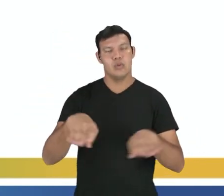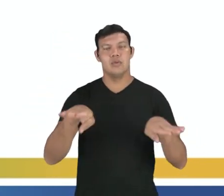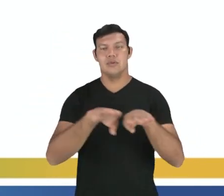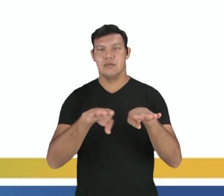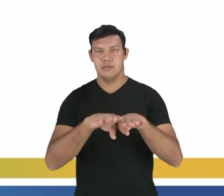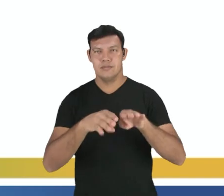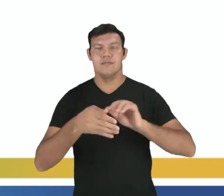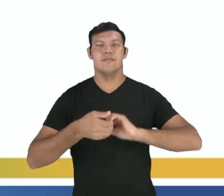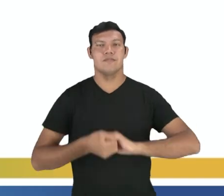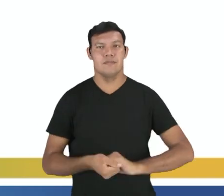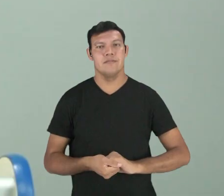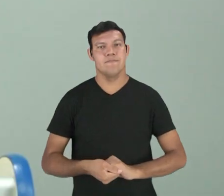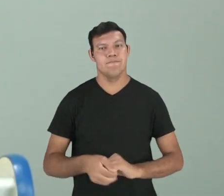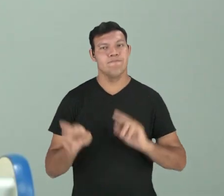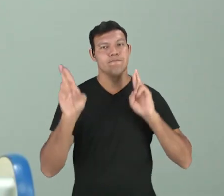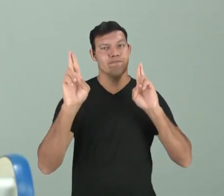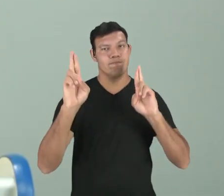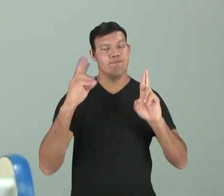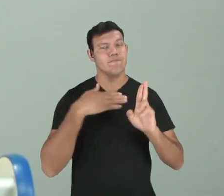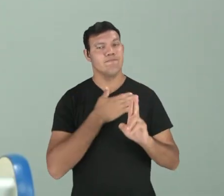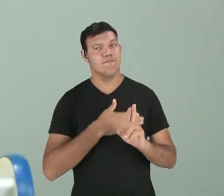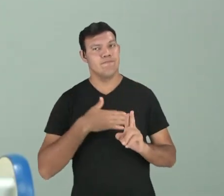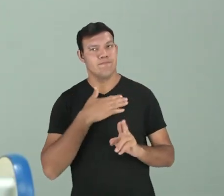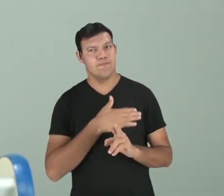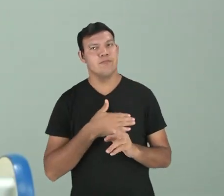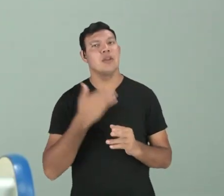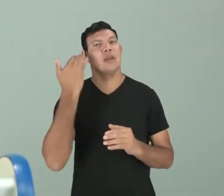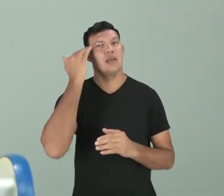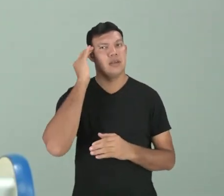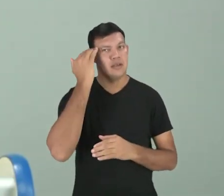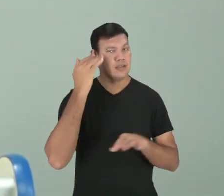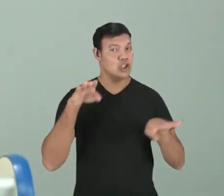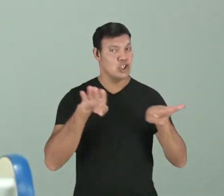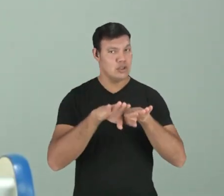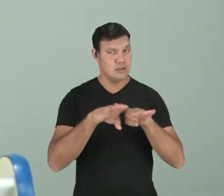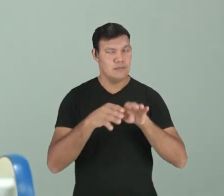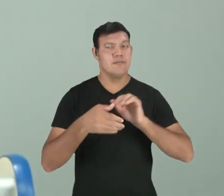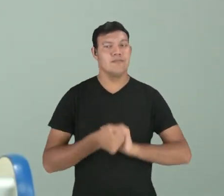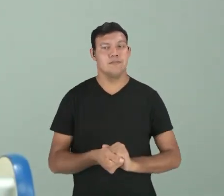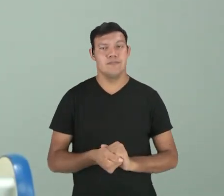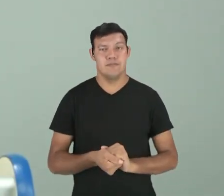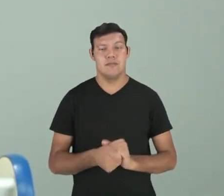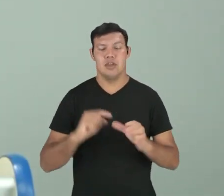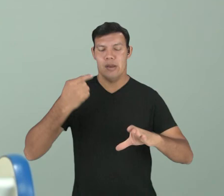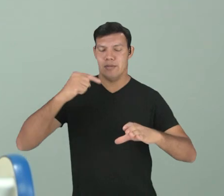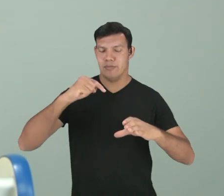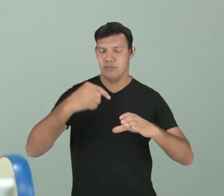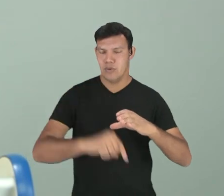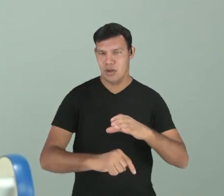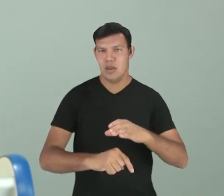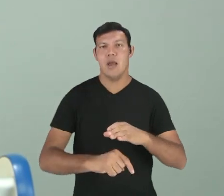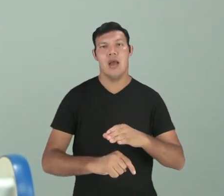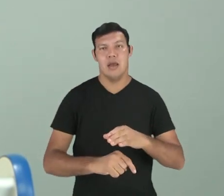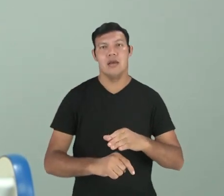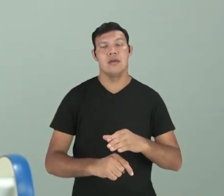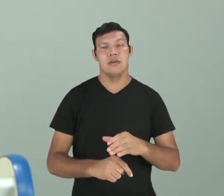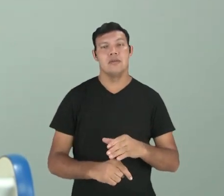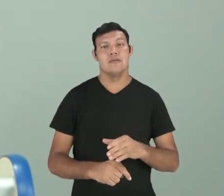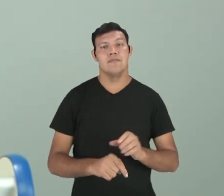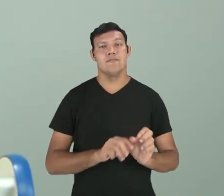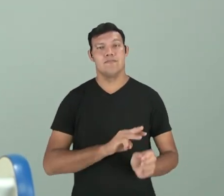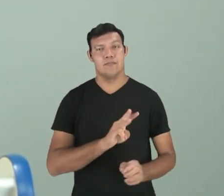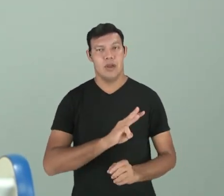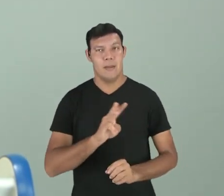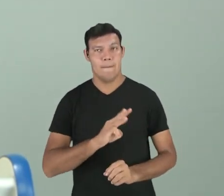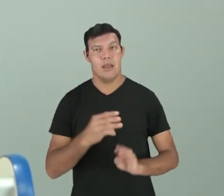uso. Espero que vocês tenham gostado e entendido. Para saber mais, acessem a plataforma